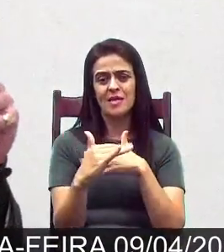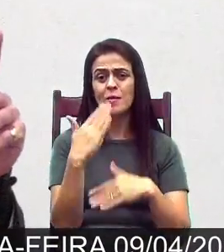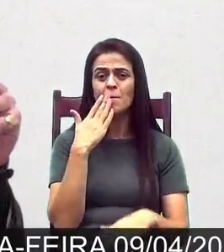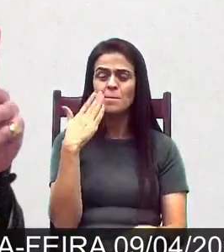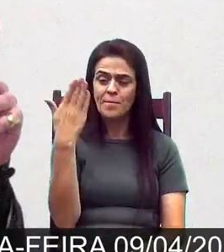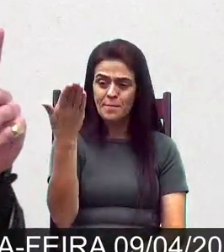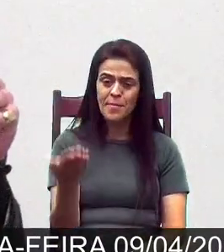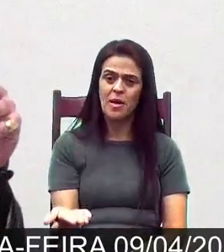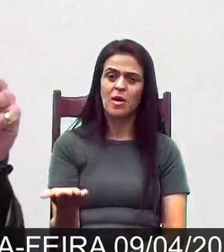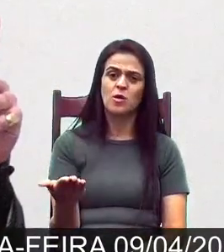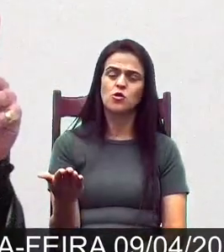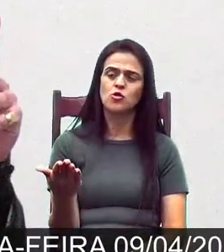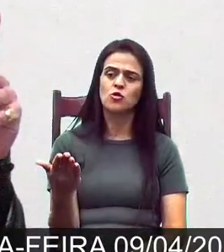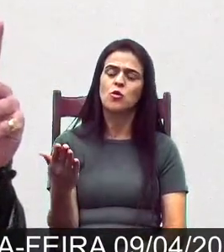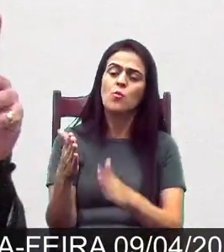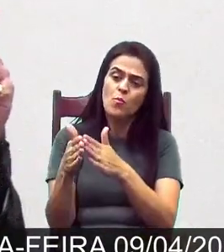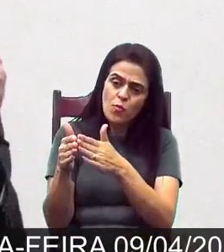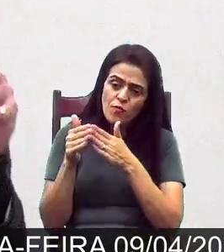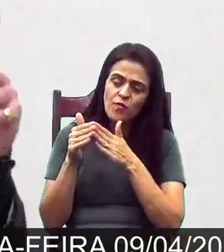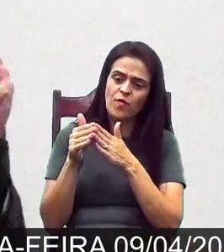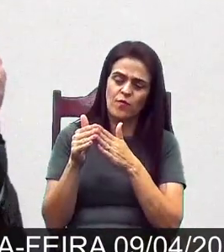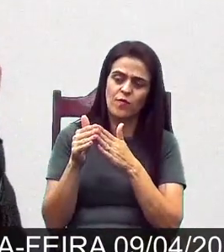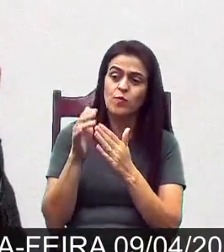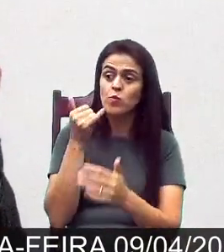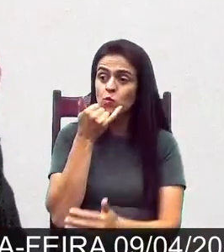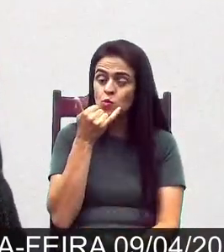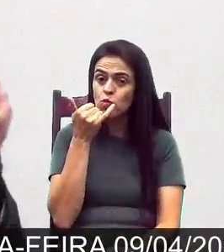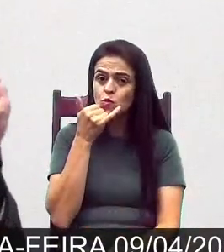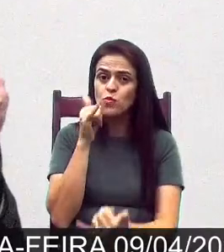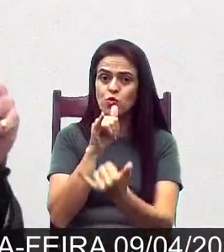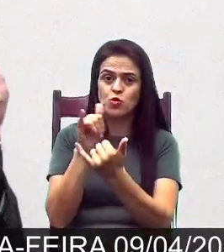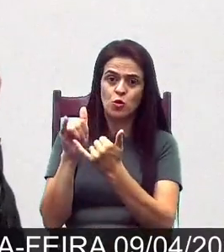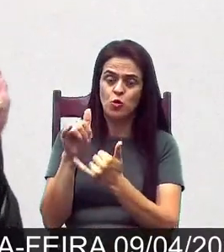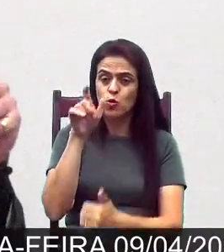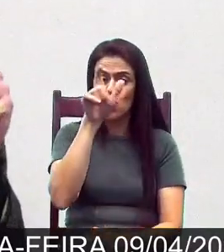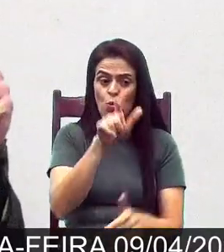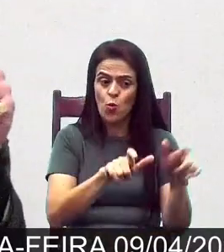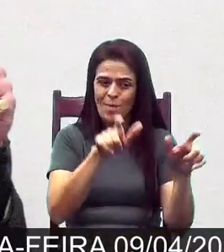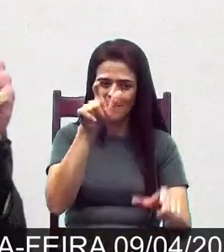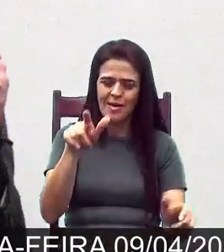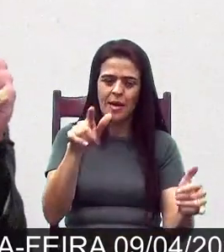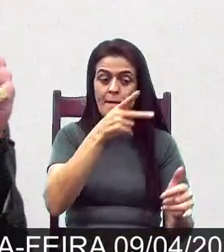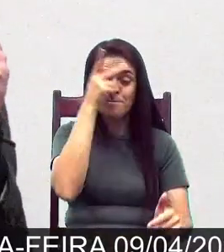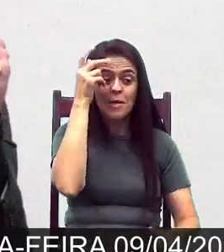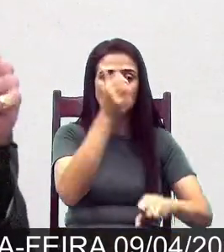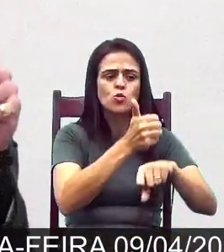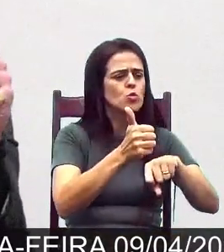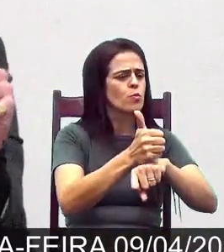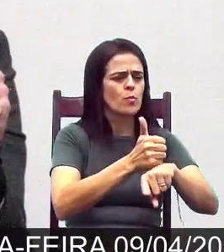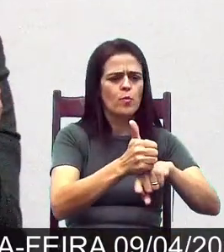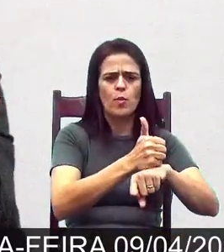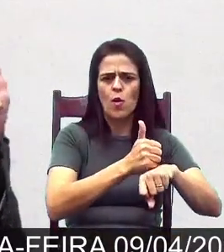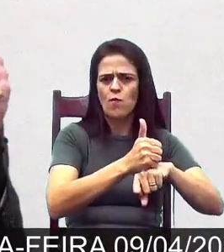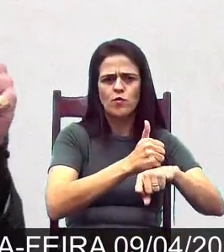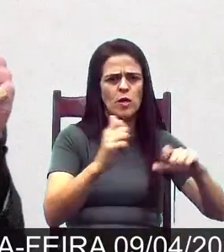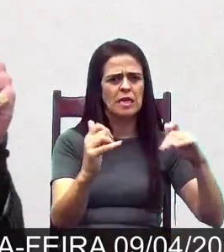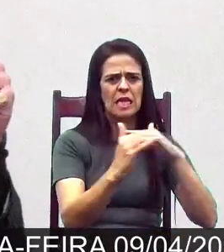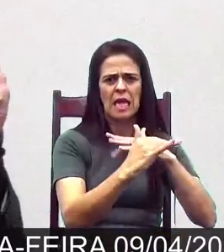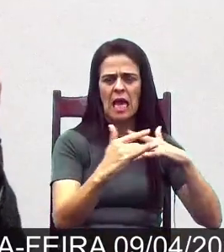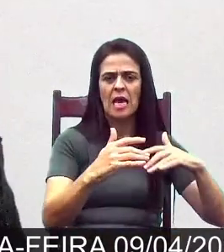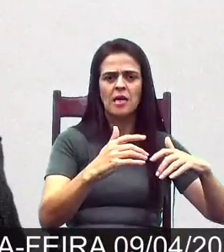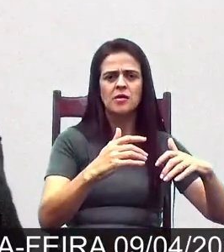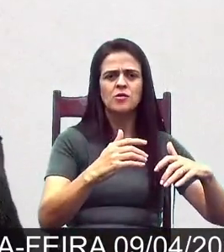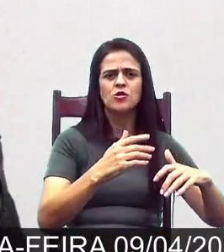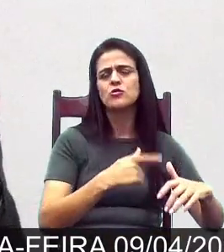agentes de trânsito da cidade, porque eu não falo direcionado a eles, porque eu sei do trabalho que eles desempenham na